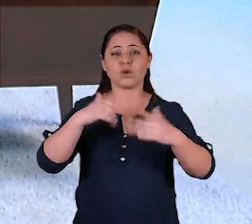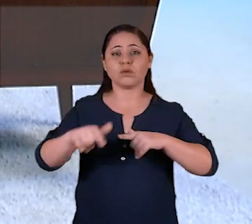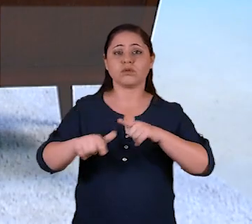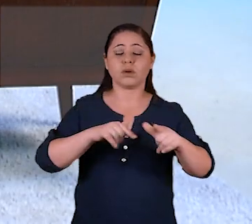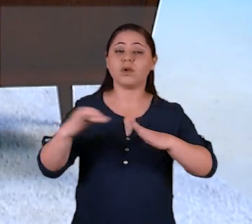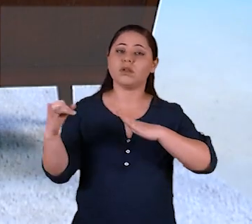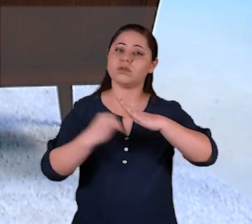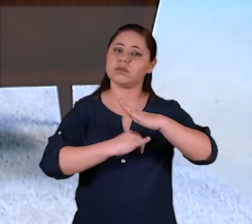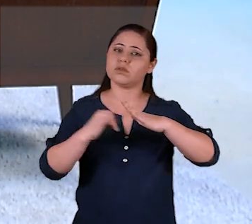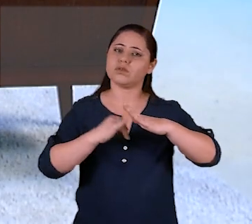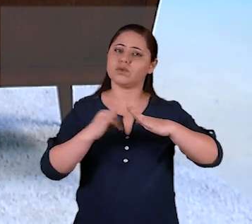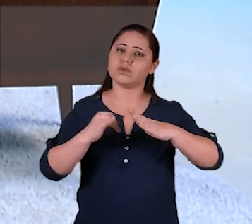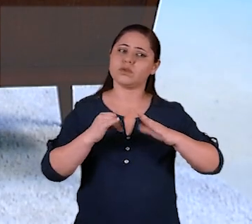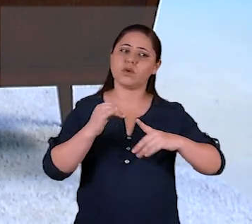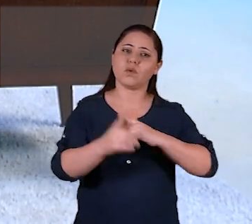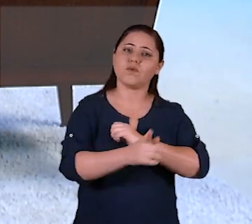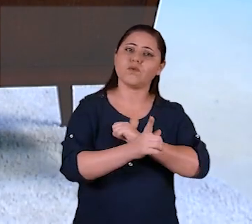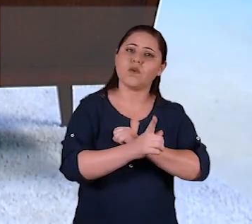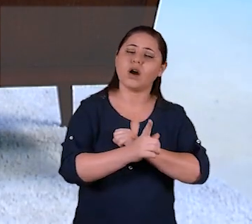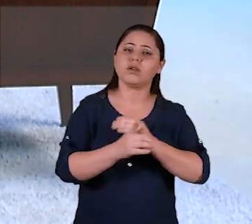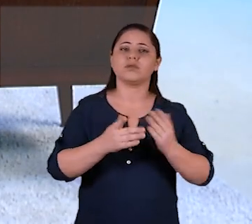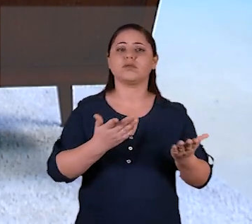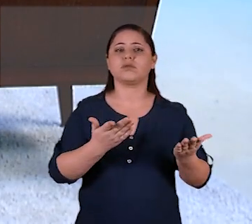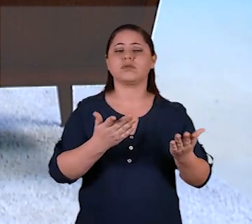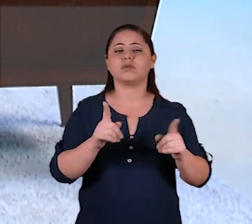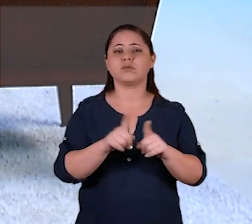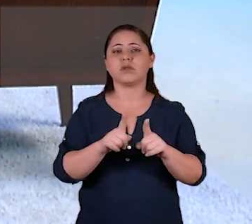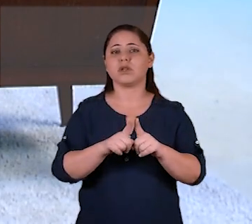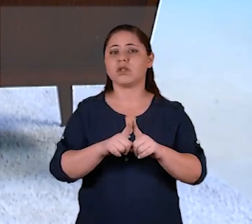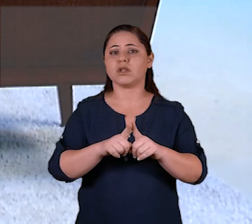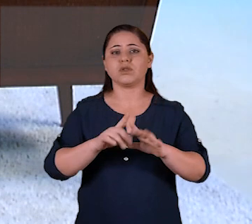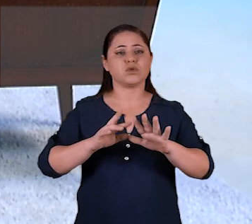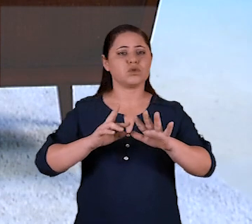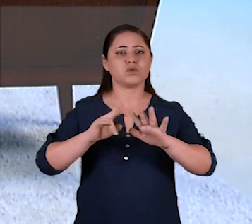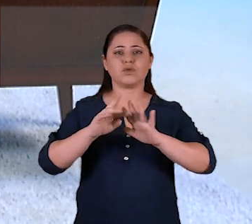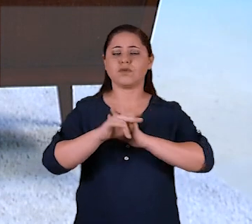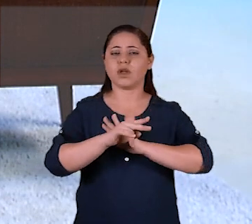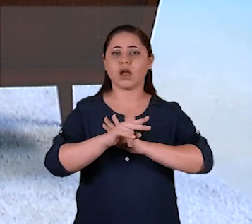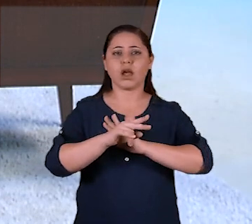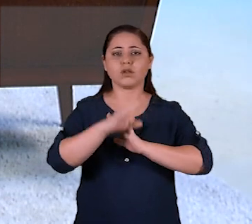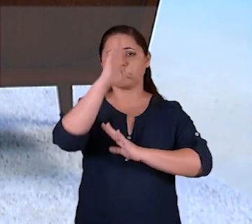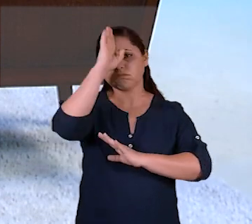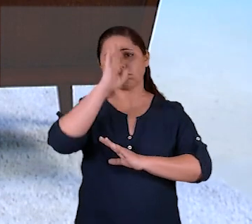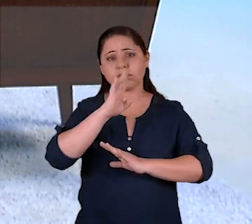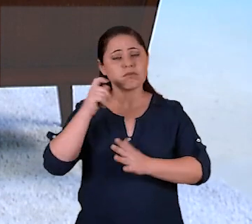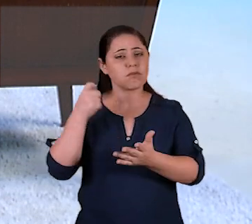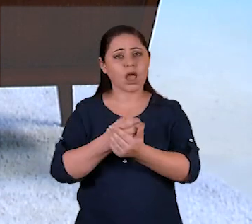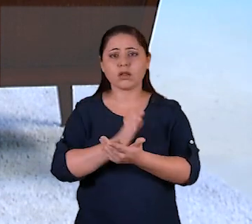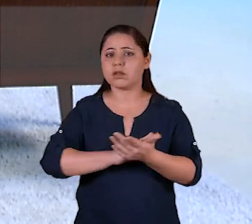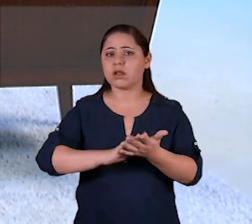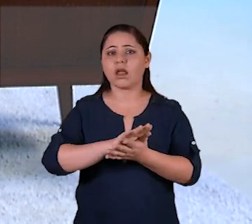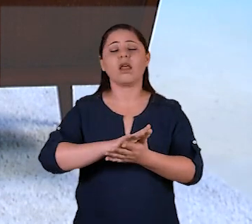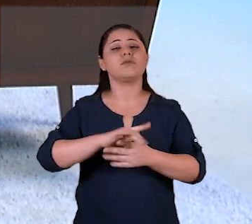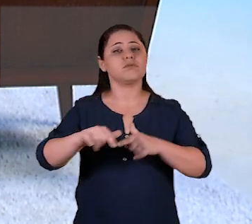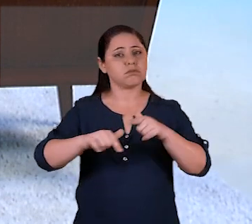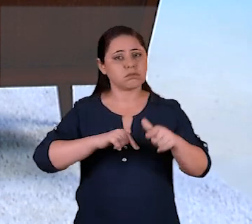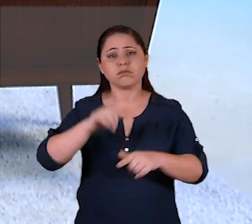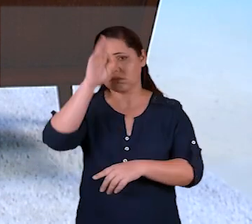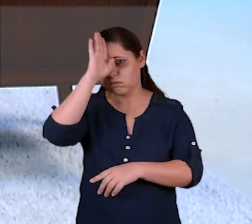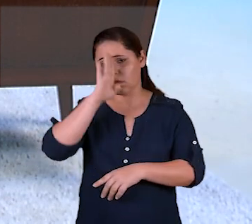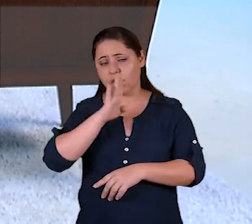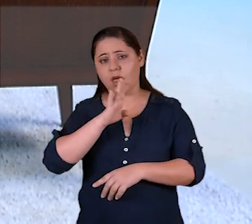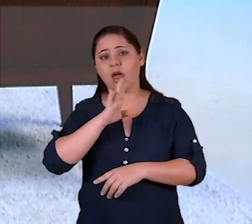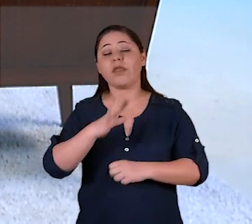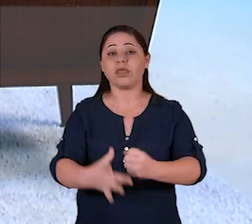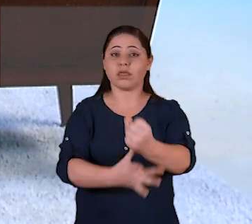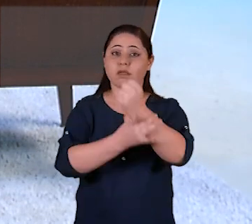que as instituições oferecem e vale lembrar que vários são gratuitos. A Defensoria Pública é um exemplo, né, de serviço gratuito.